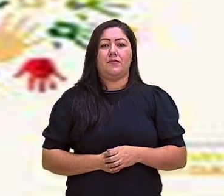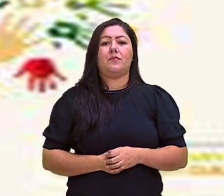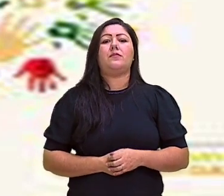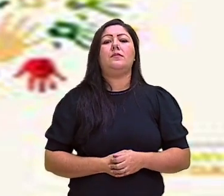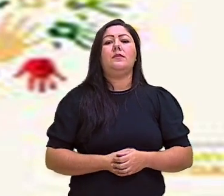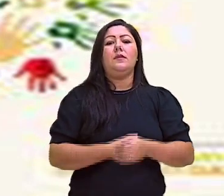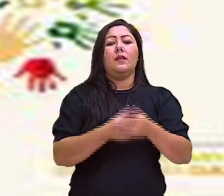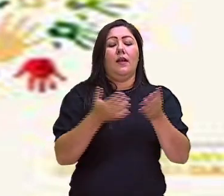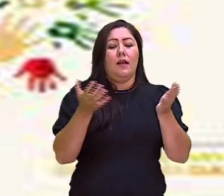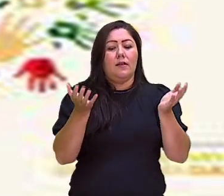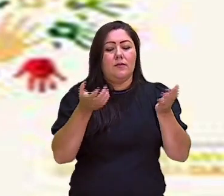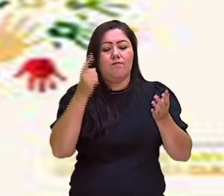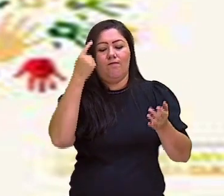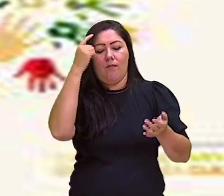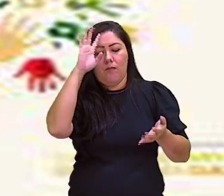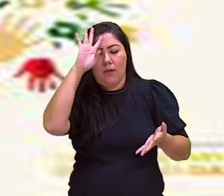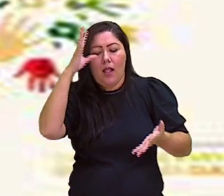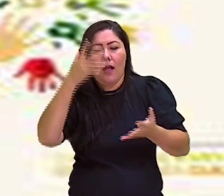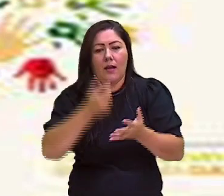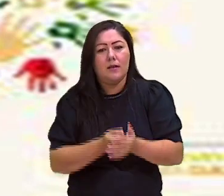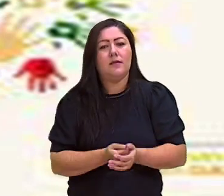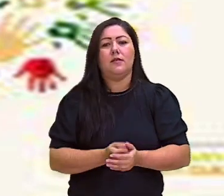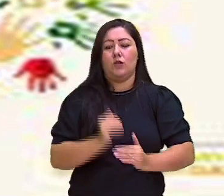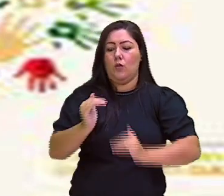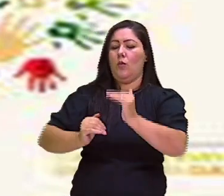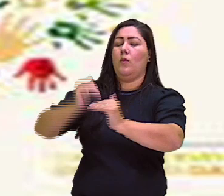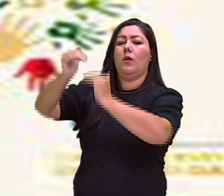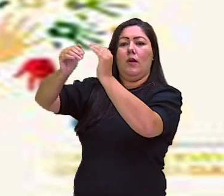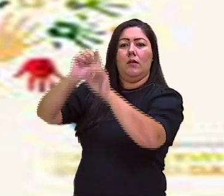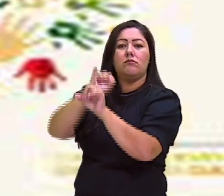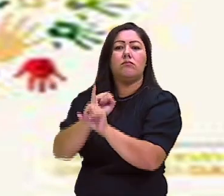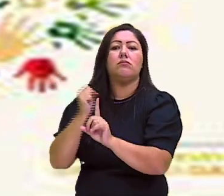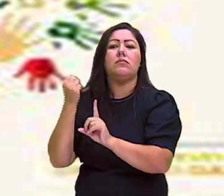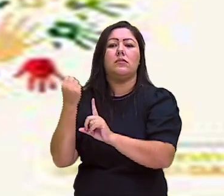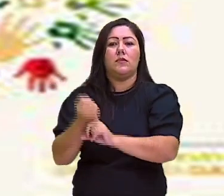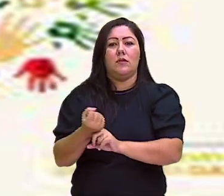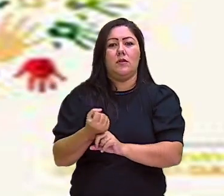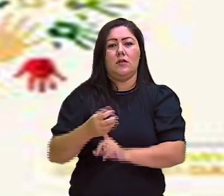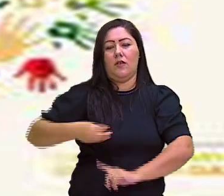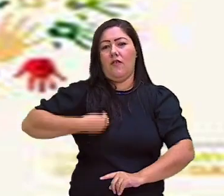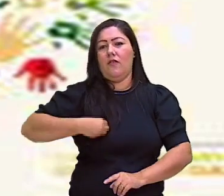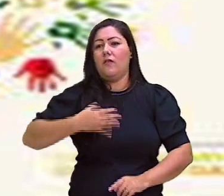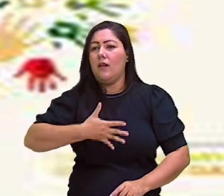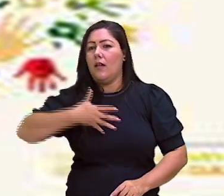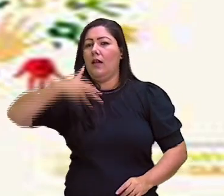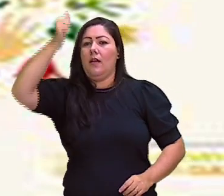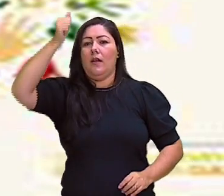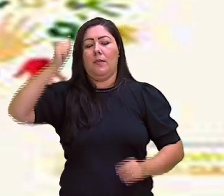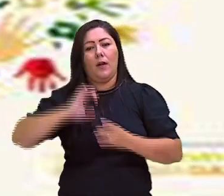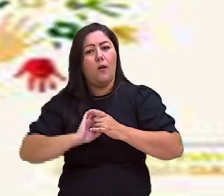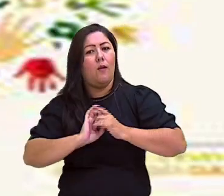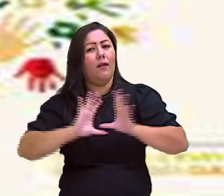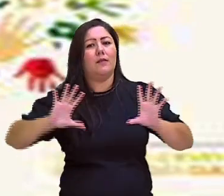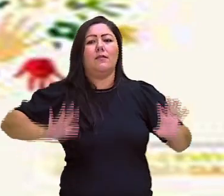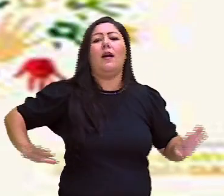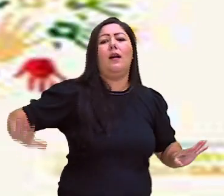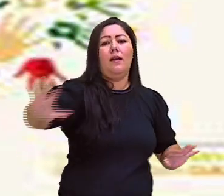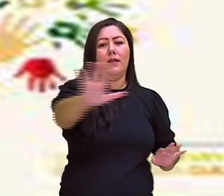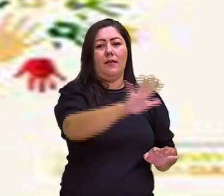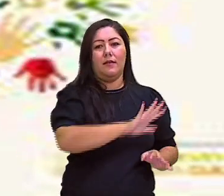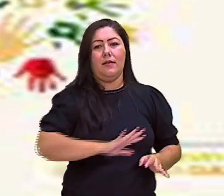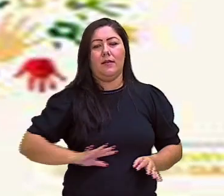progresso social e melhores condições de vida em uma liberdade mais ampla.